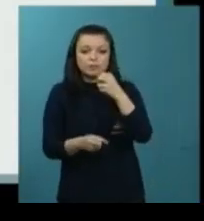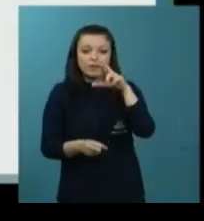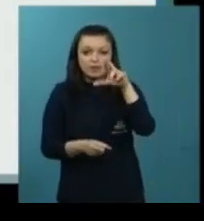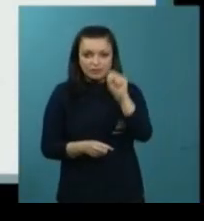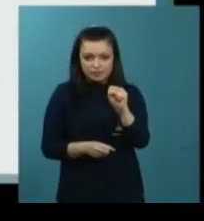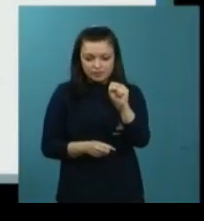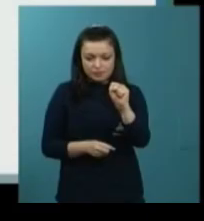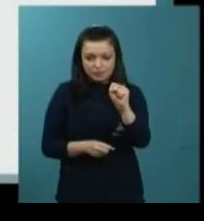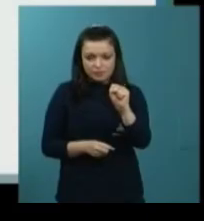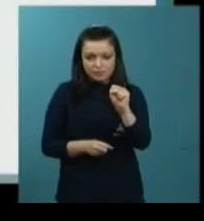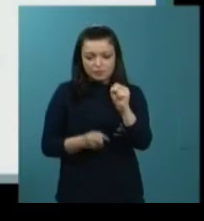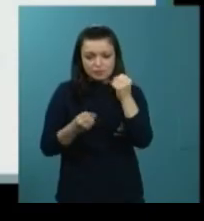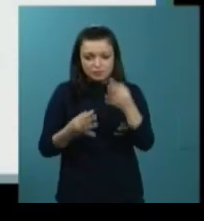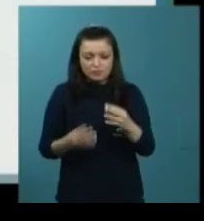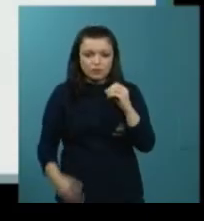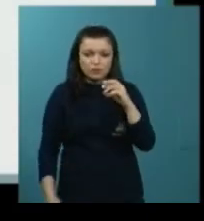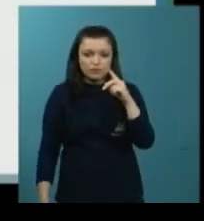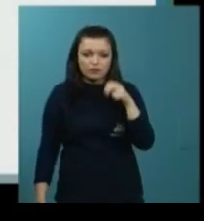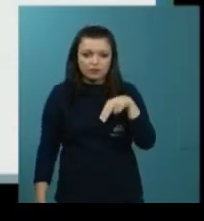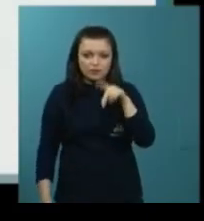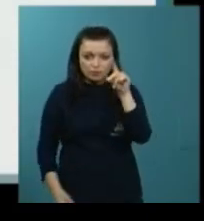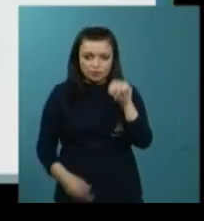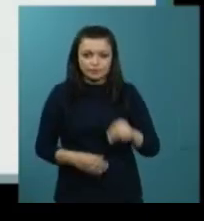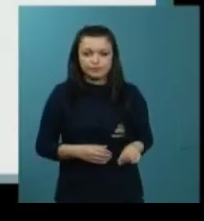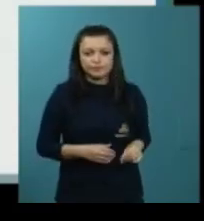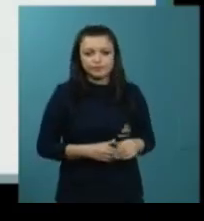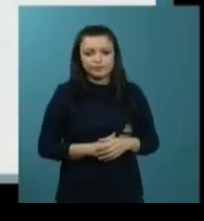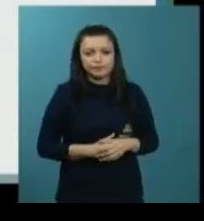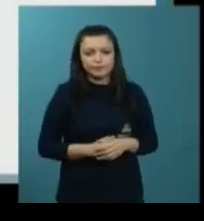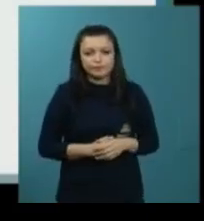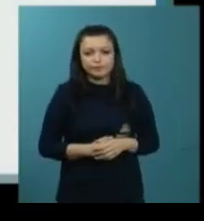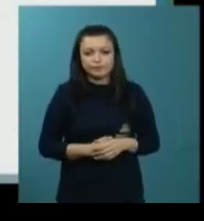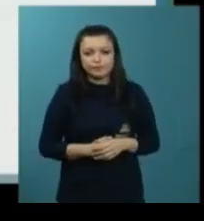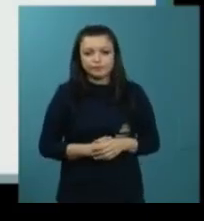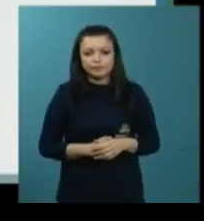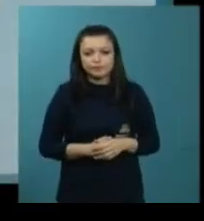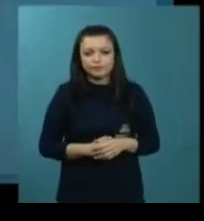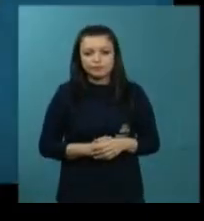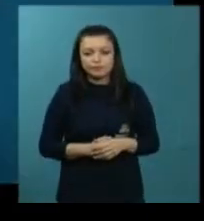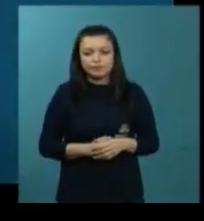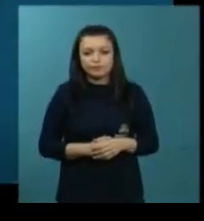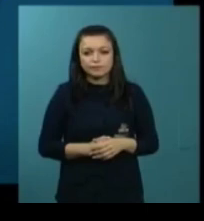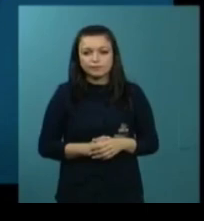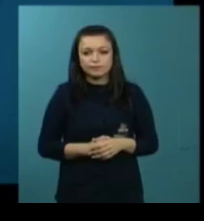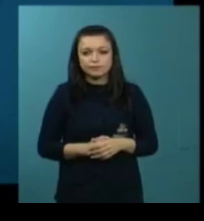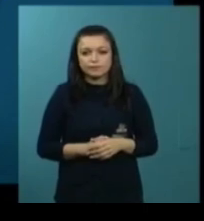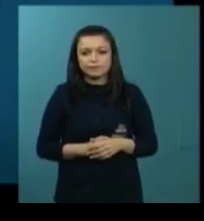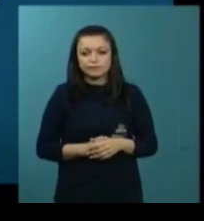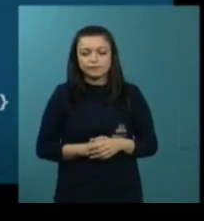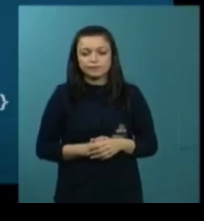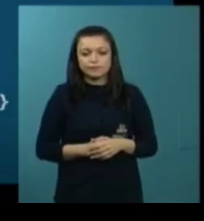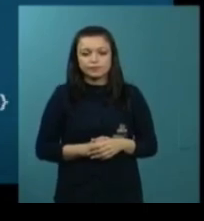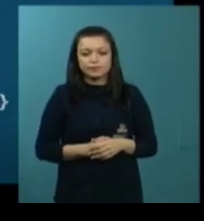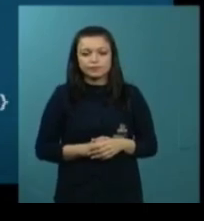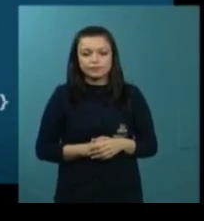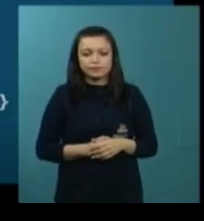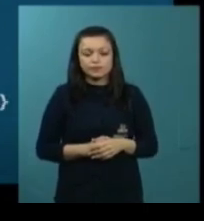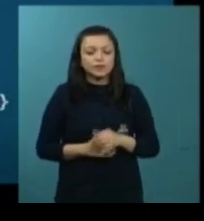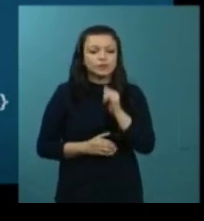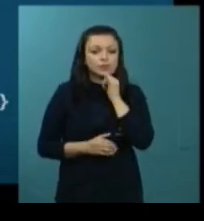6 pares ordenados no produto cartesiano. No